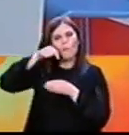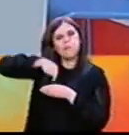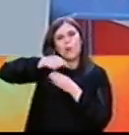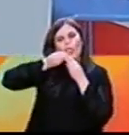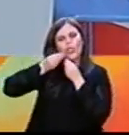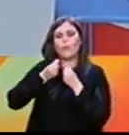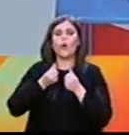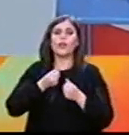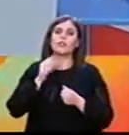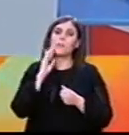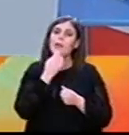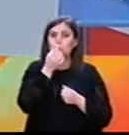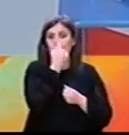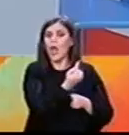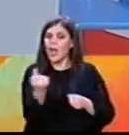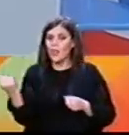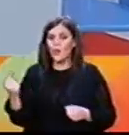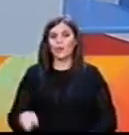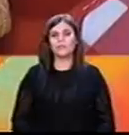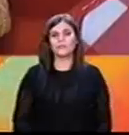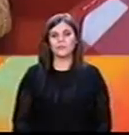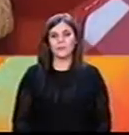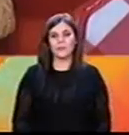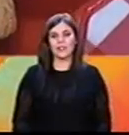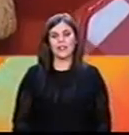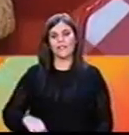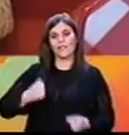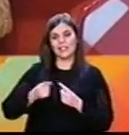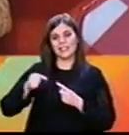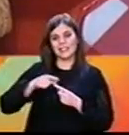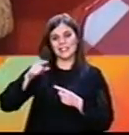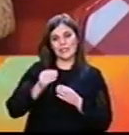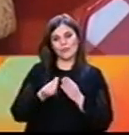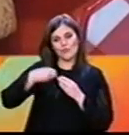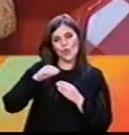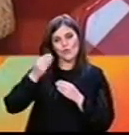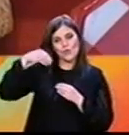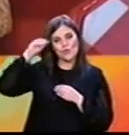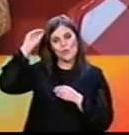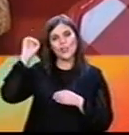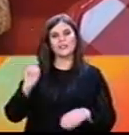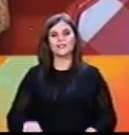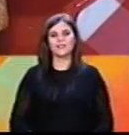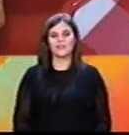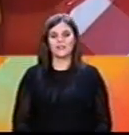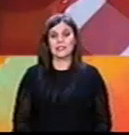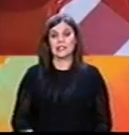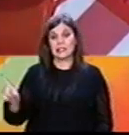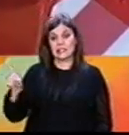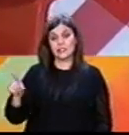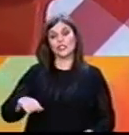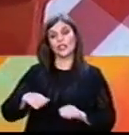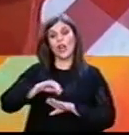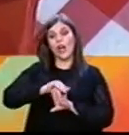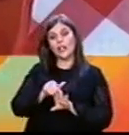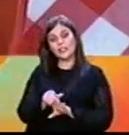mais lhe agradar. Vamos pôr aqui um pedacinho de salsa. A salsa faz sempre parte aqui dos nossos salgadinhos. Estes rissóizinhos fazem-me